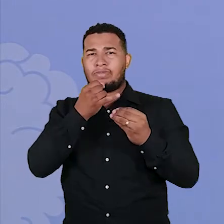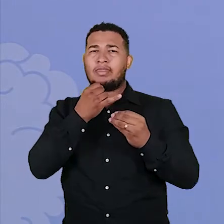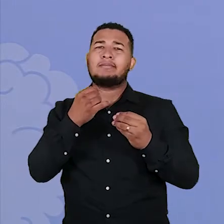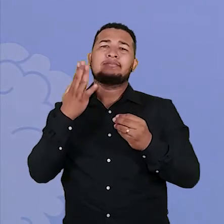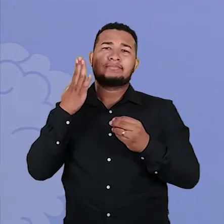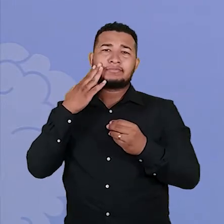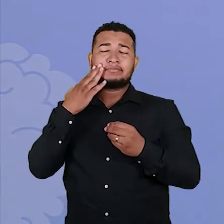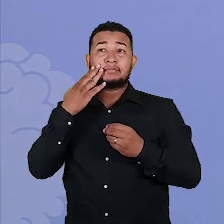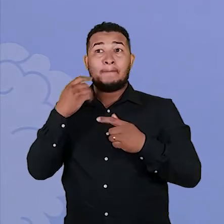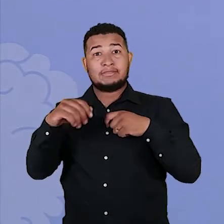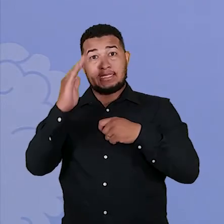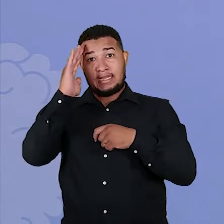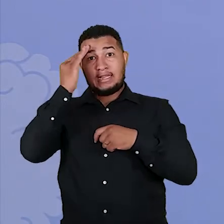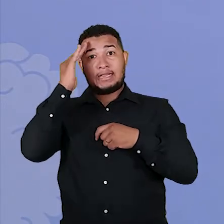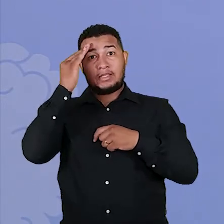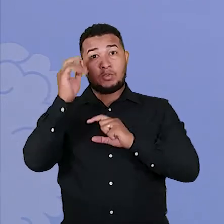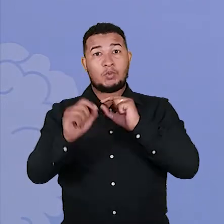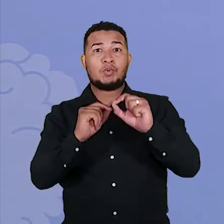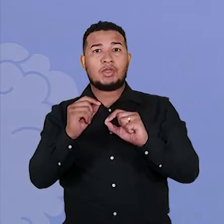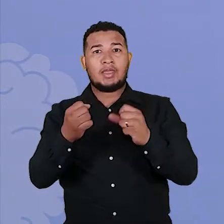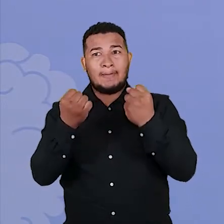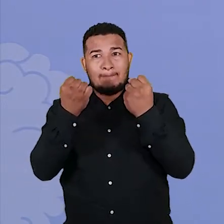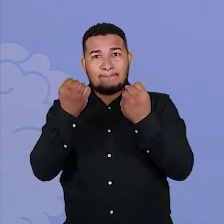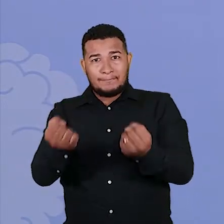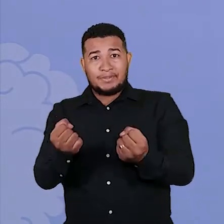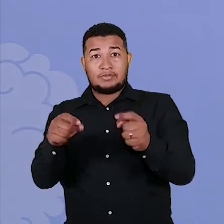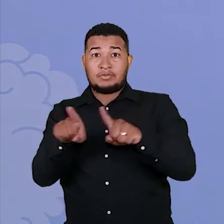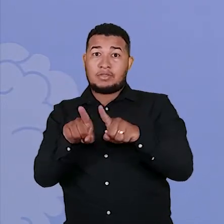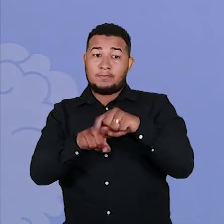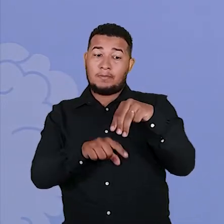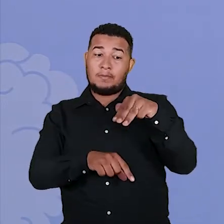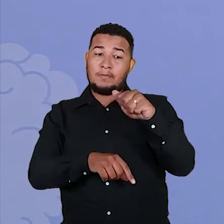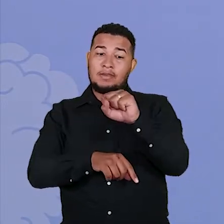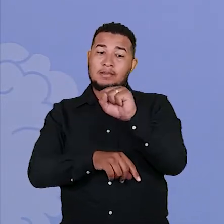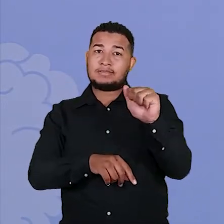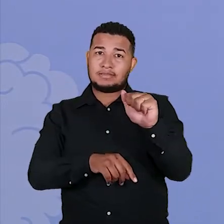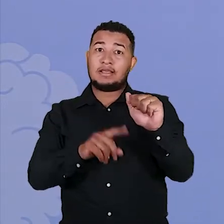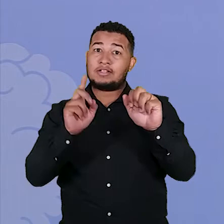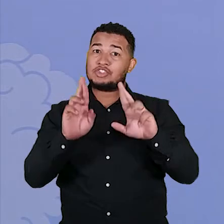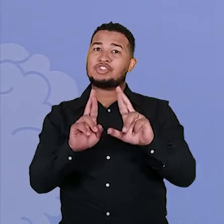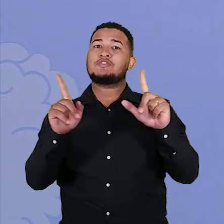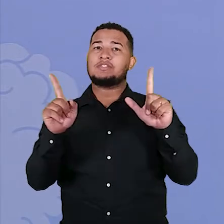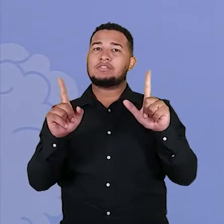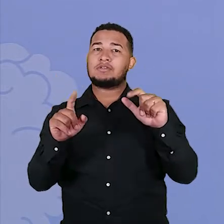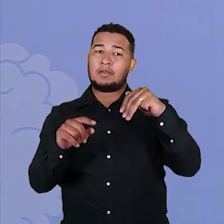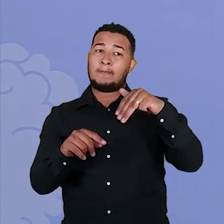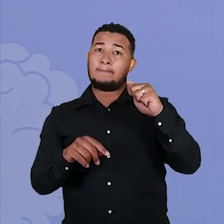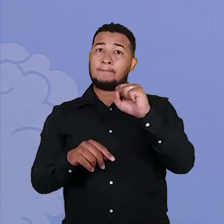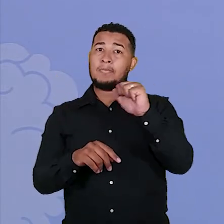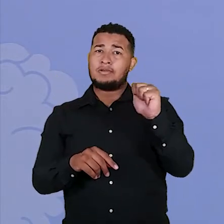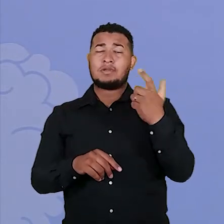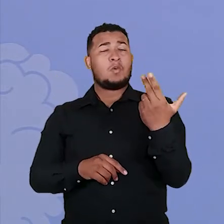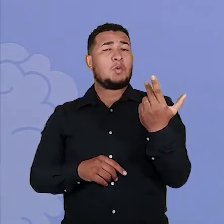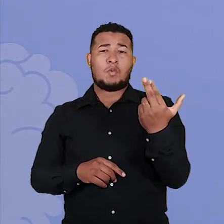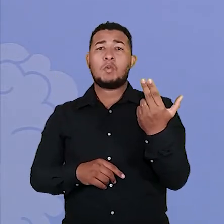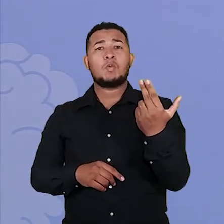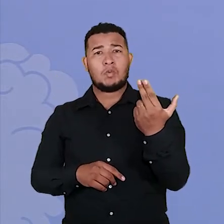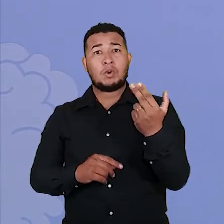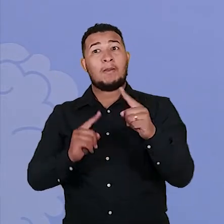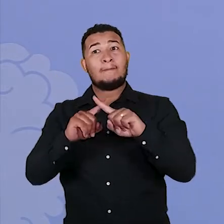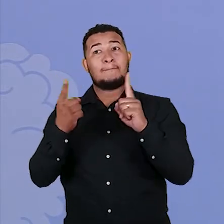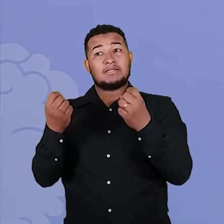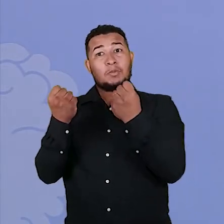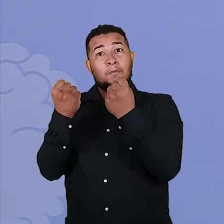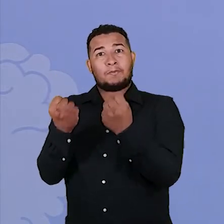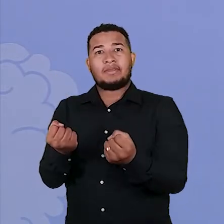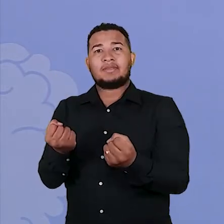peso... Gente, a gente tem que entender que peso e massa é diferente, tá? A massa vai continuar igual ao seu corpo,